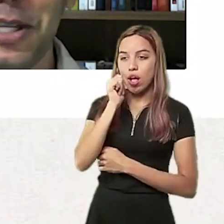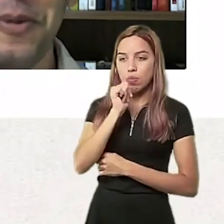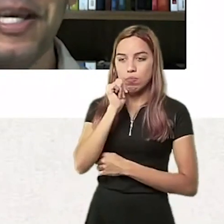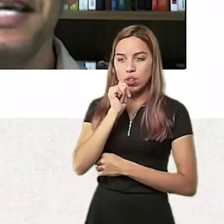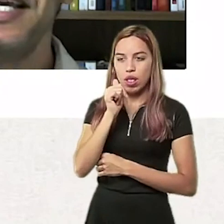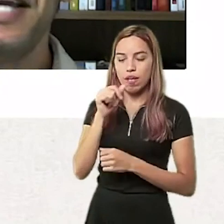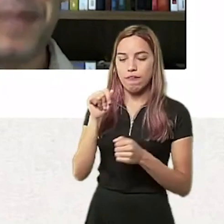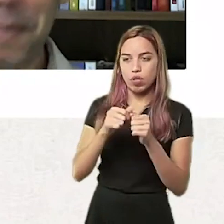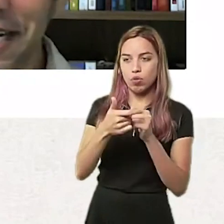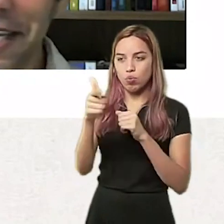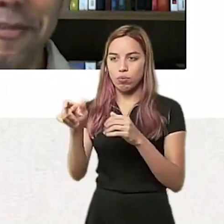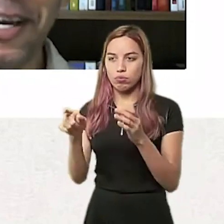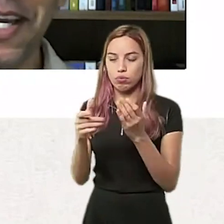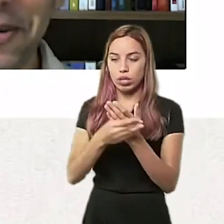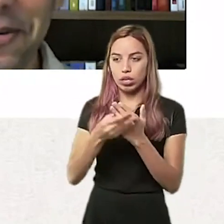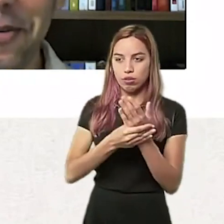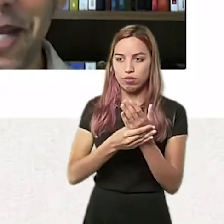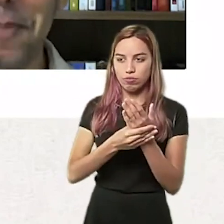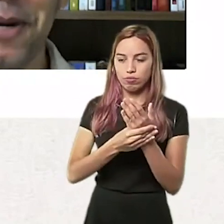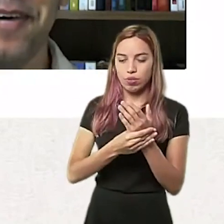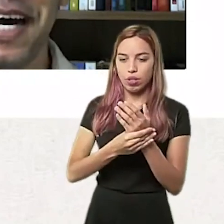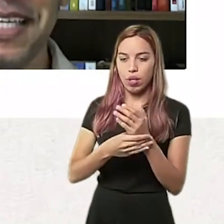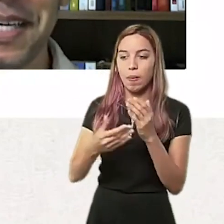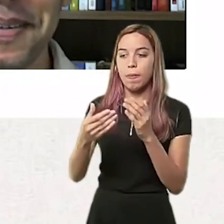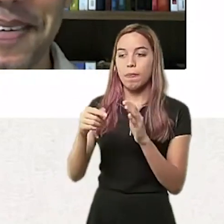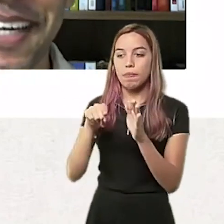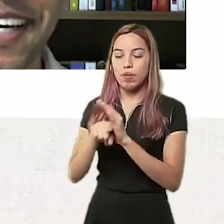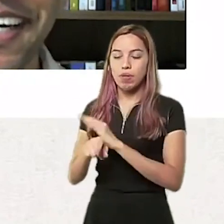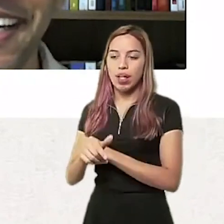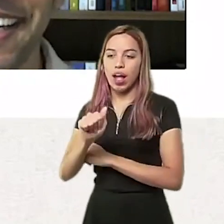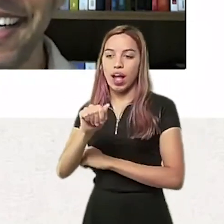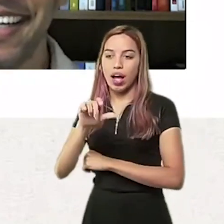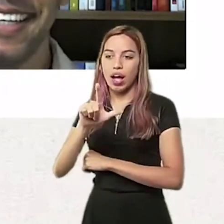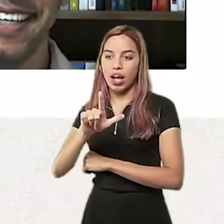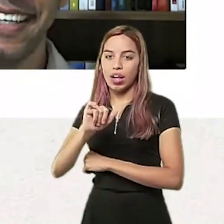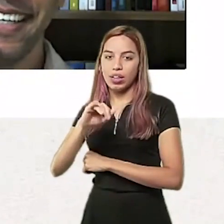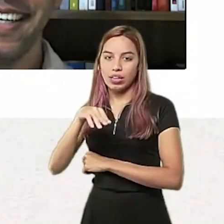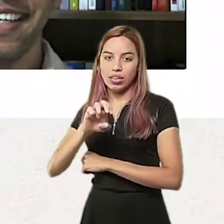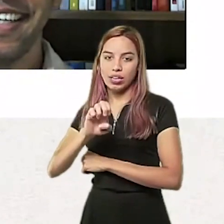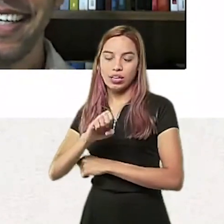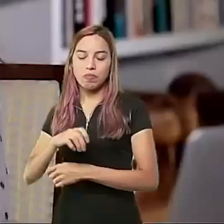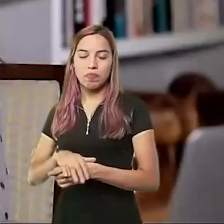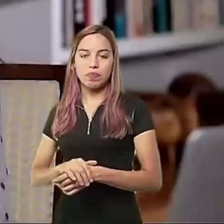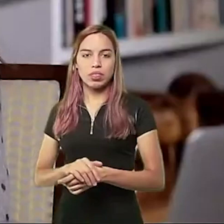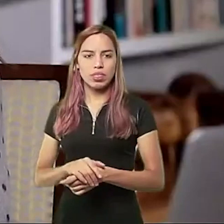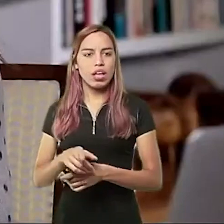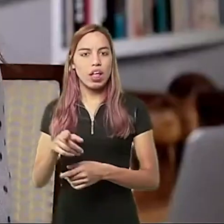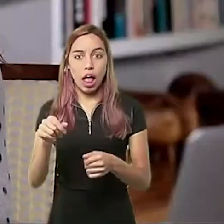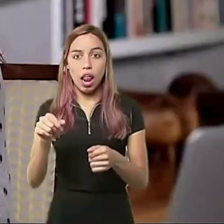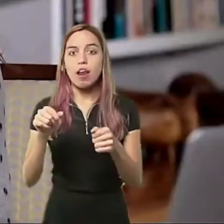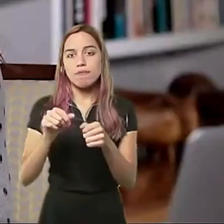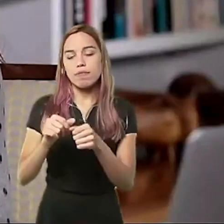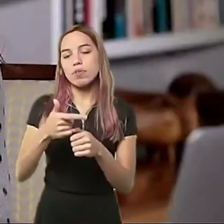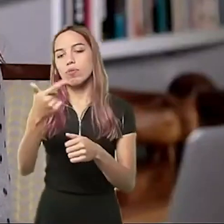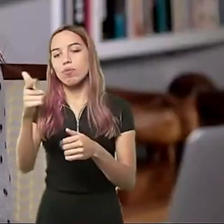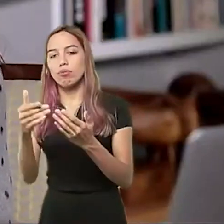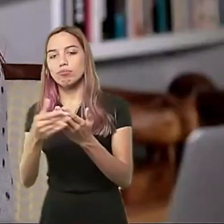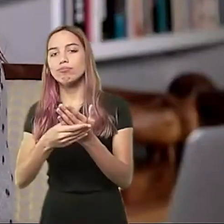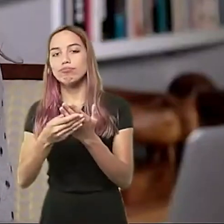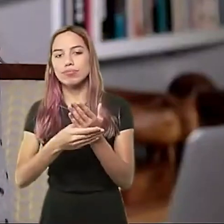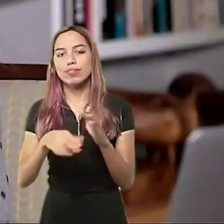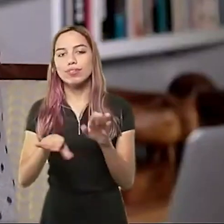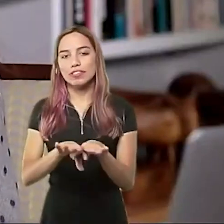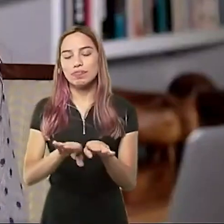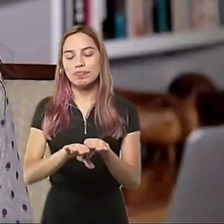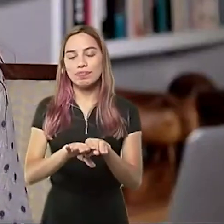uma sugestão. E a primeira que veio foi aprovada. Maravilhosa. E agora acho que a gente pode entrar aqui